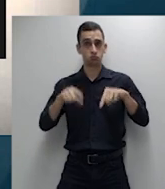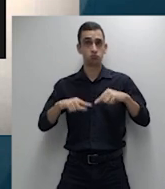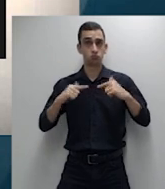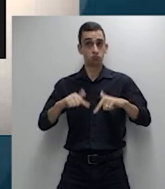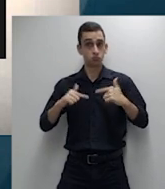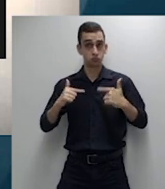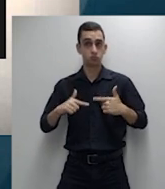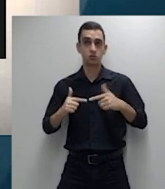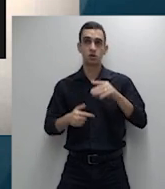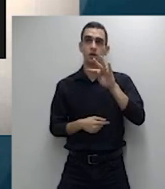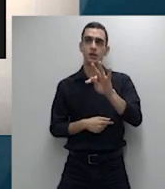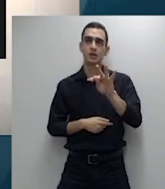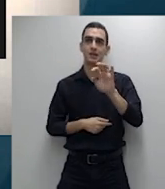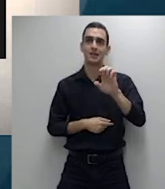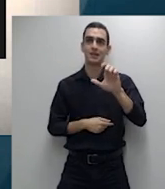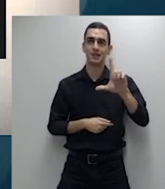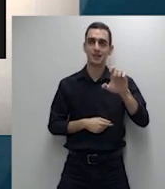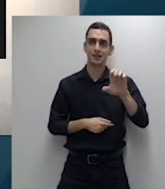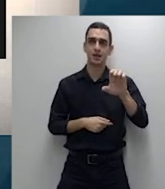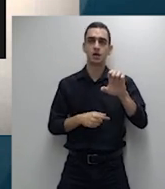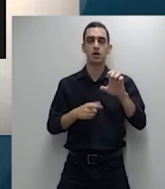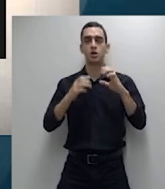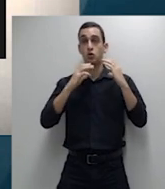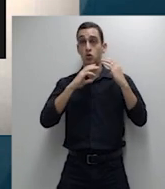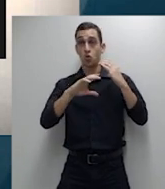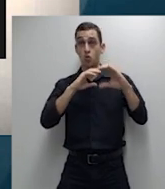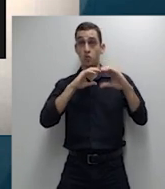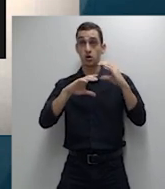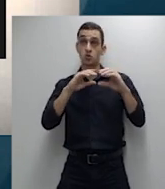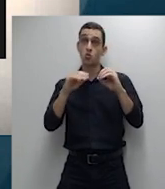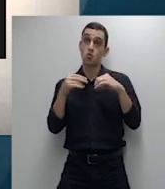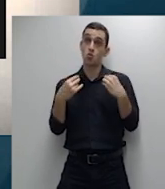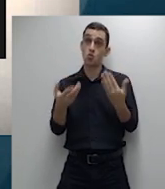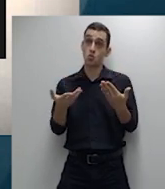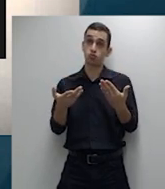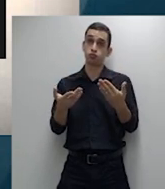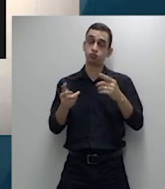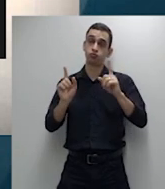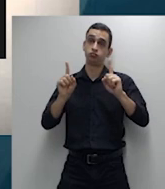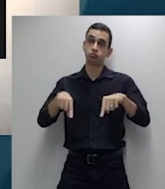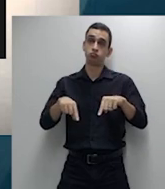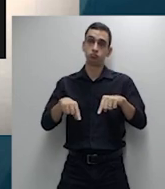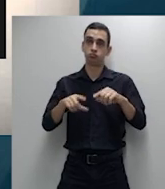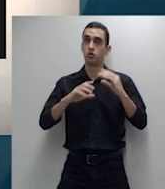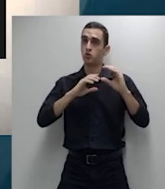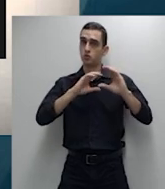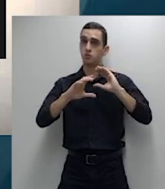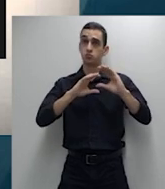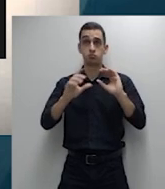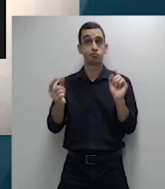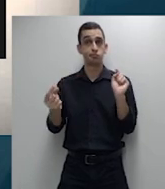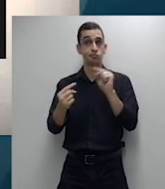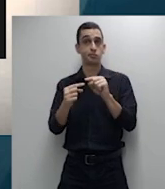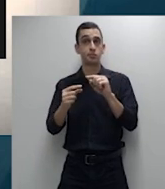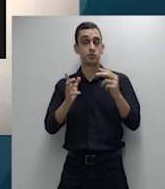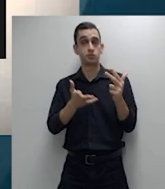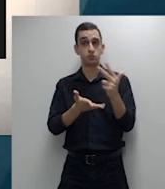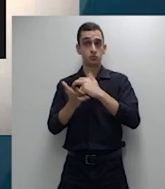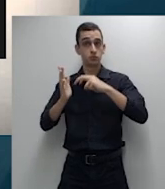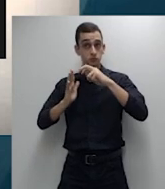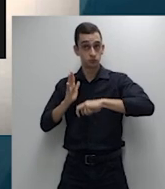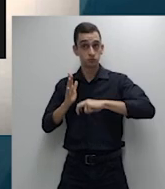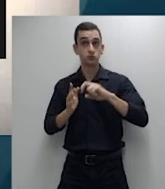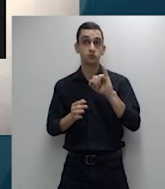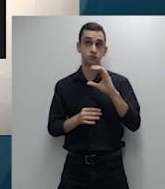telecomunicação de comunicação um serviço sobre o qual se poderia fazer esse dia o ICMS a partir da